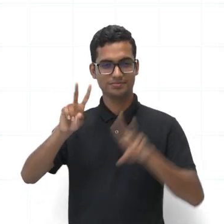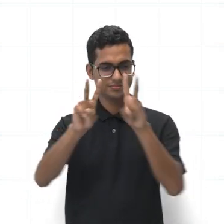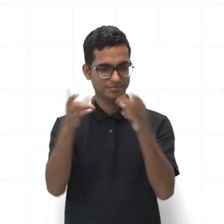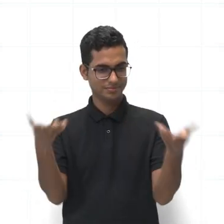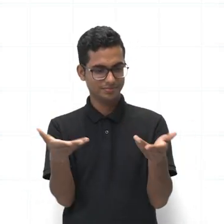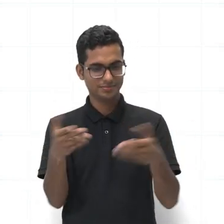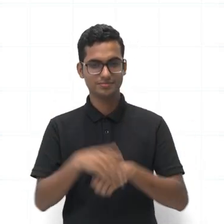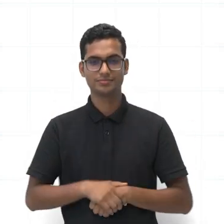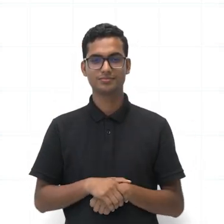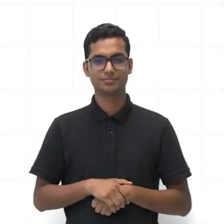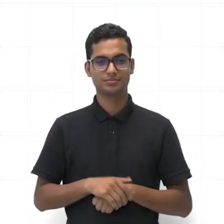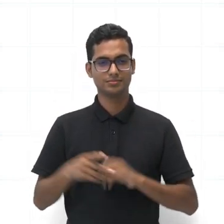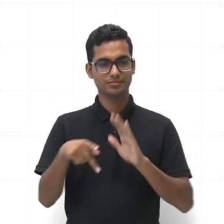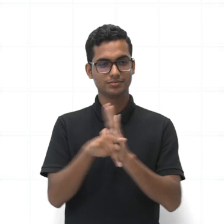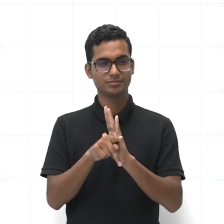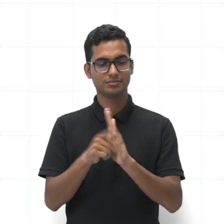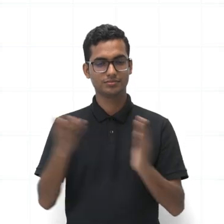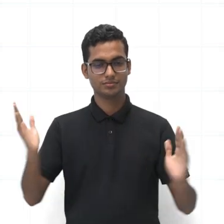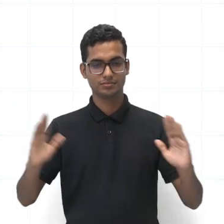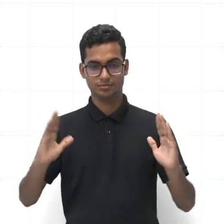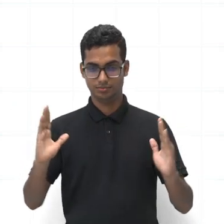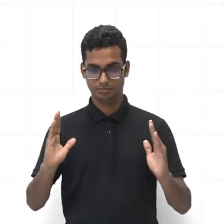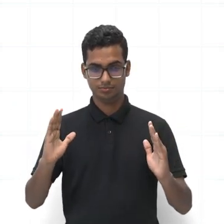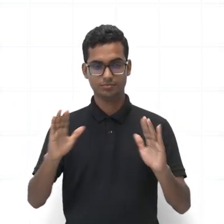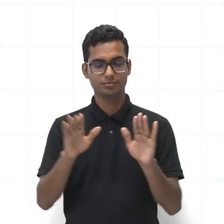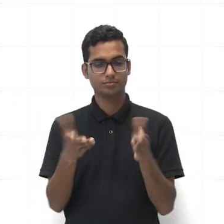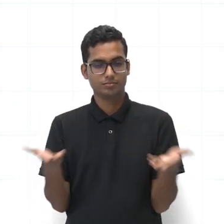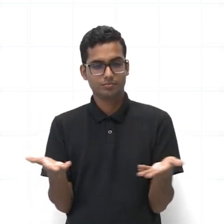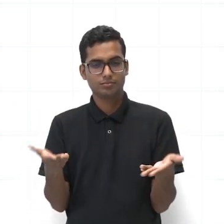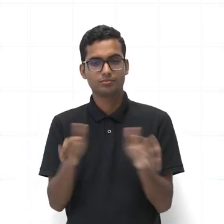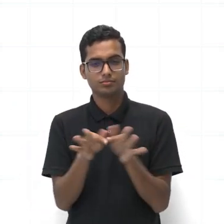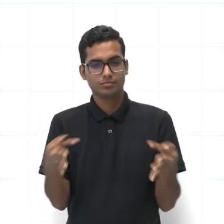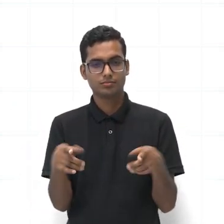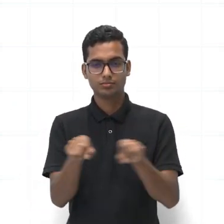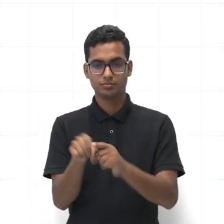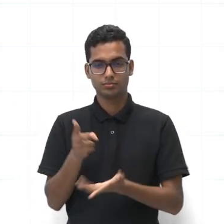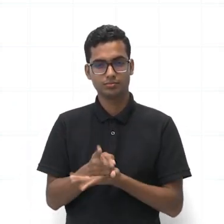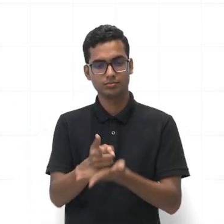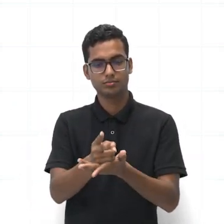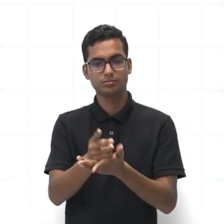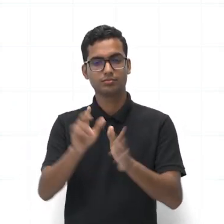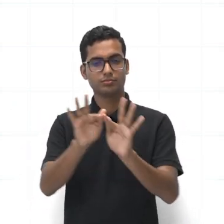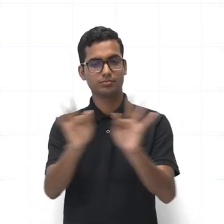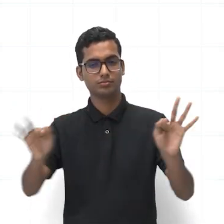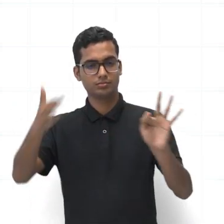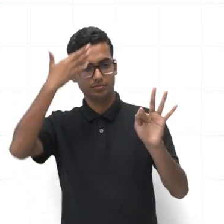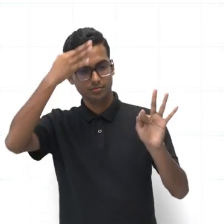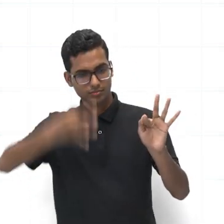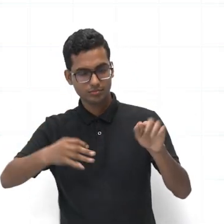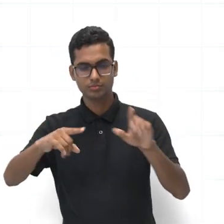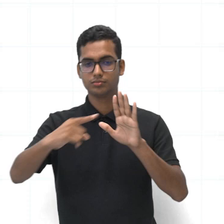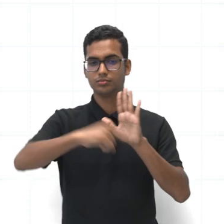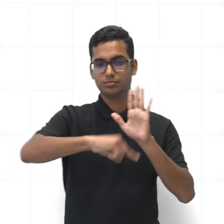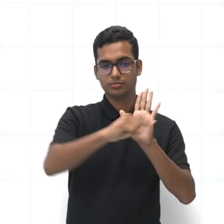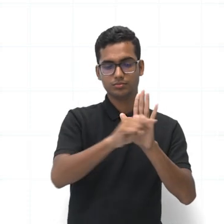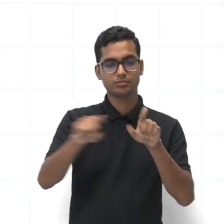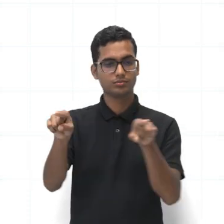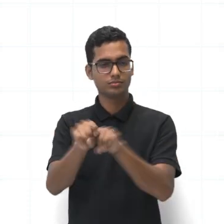conhecimento, presente simples e contínuo, as formas afirmativa, negativa